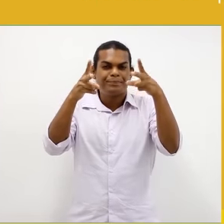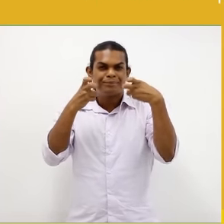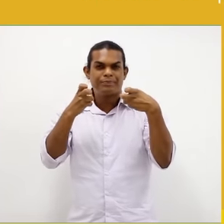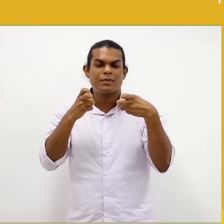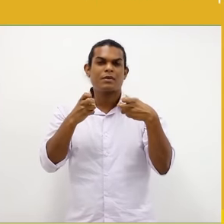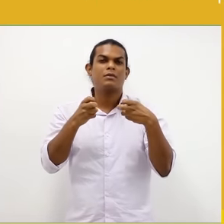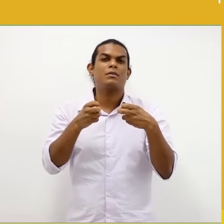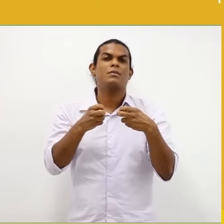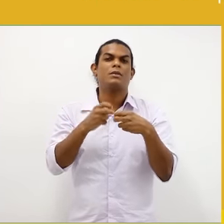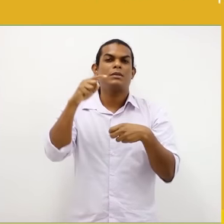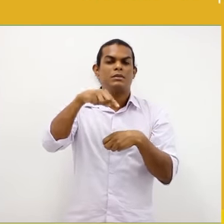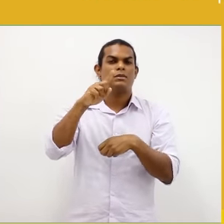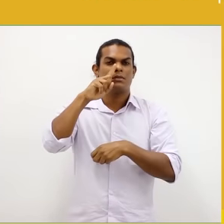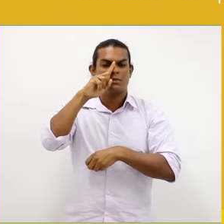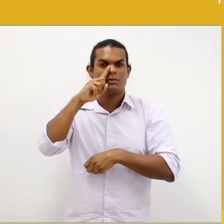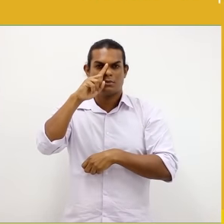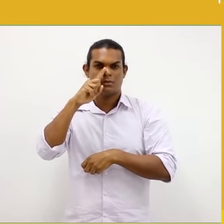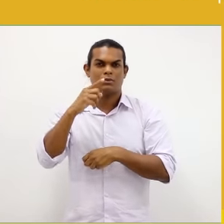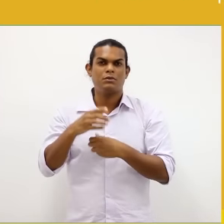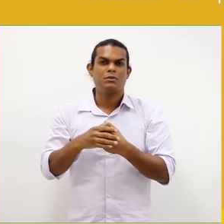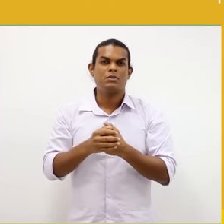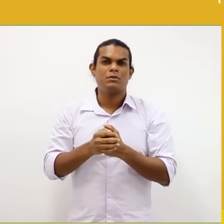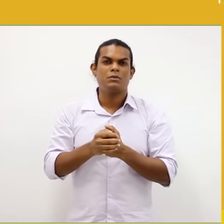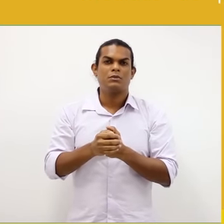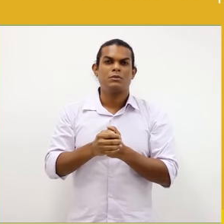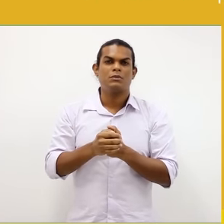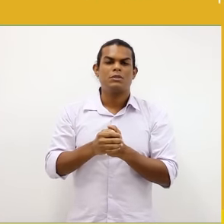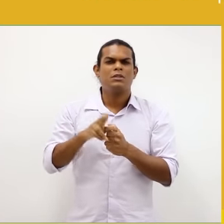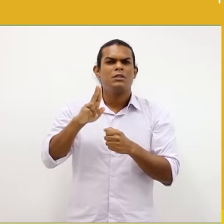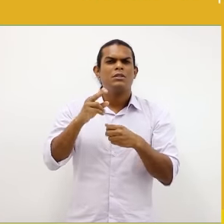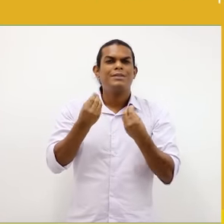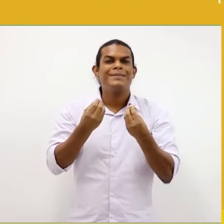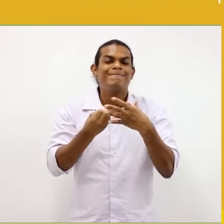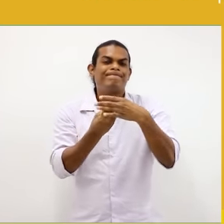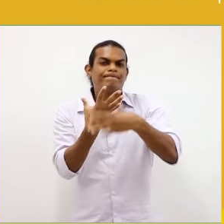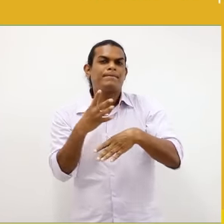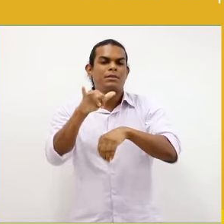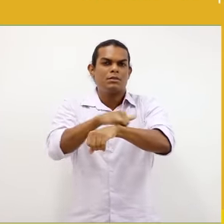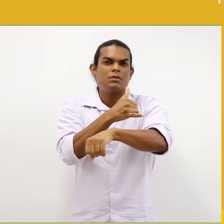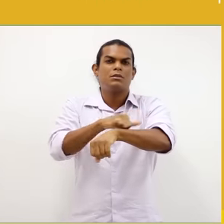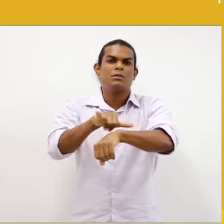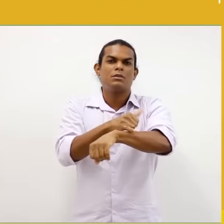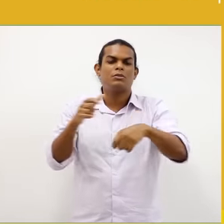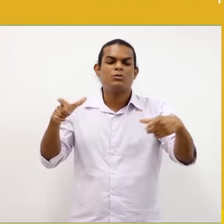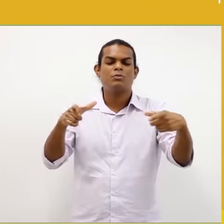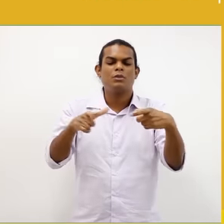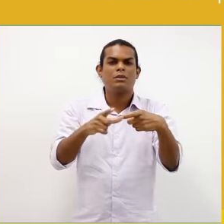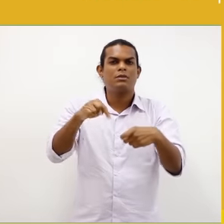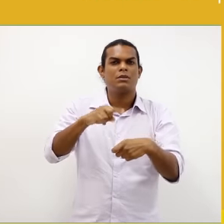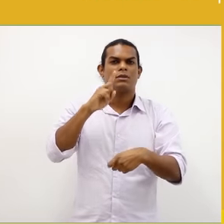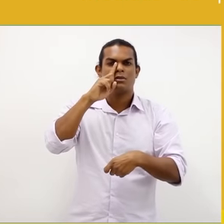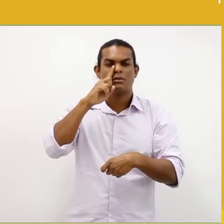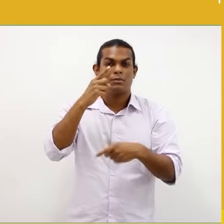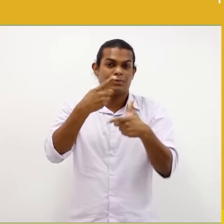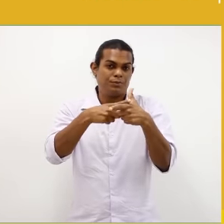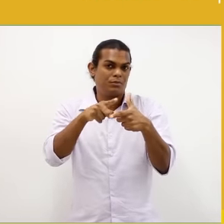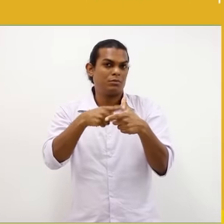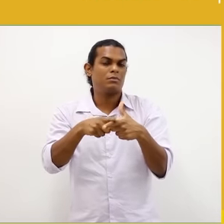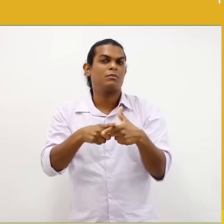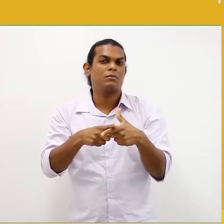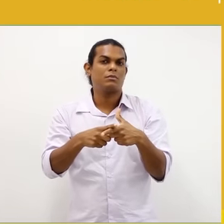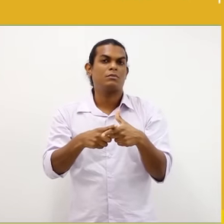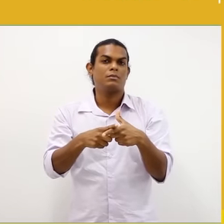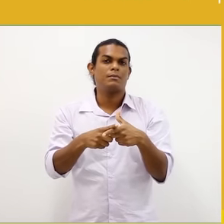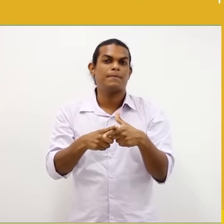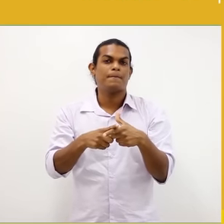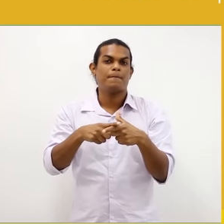mensuração quantitativa e qualitativa deles e sugerir medidas para eliminar e reduzir a exposição do trabalhador. Esta chama-se uma fase